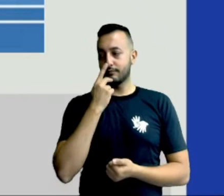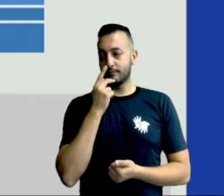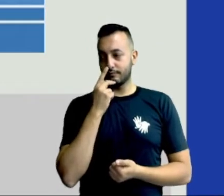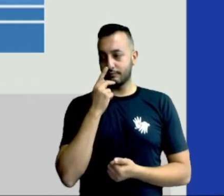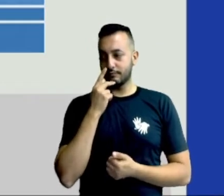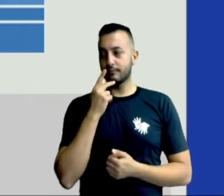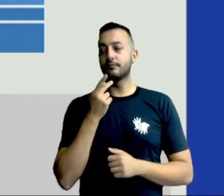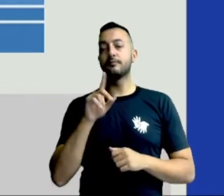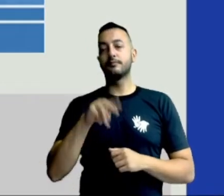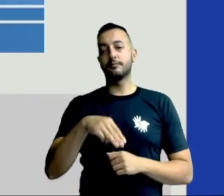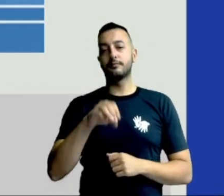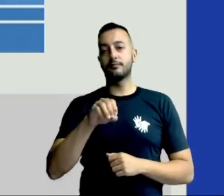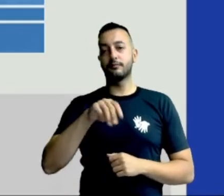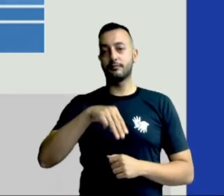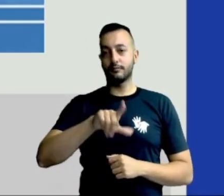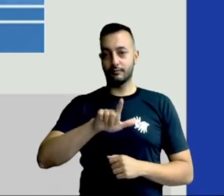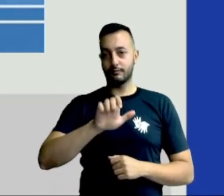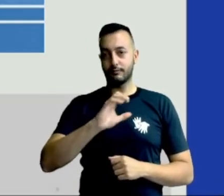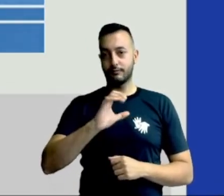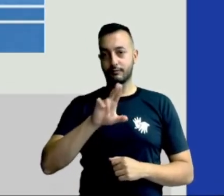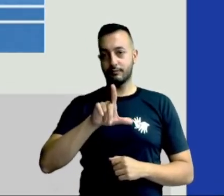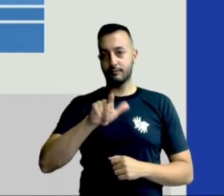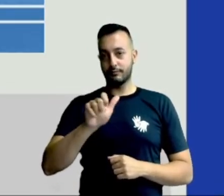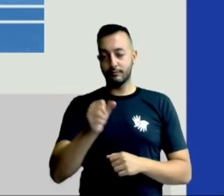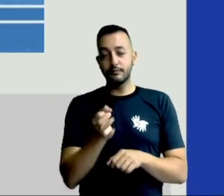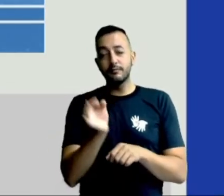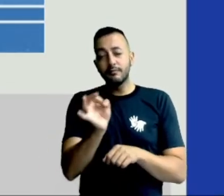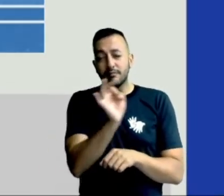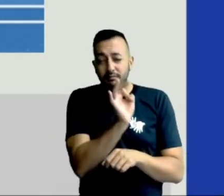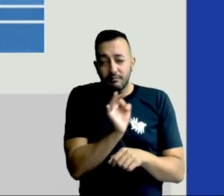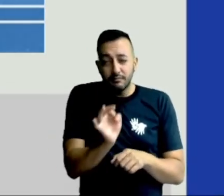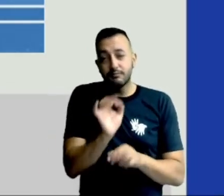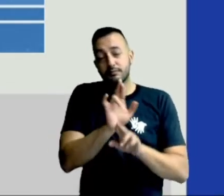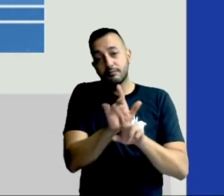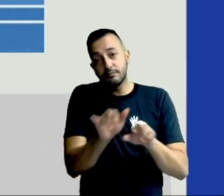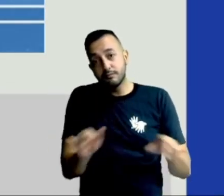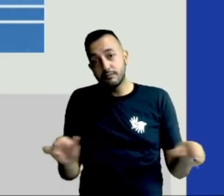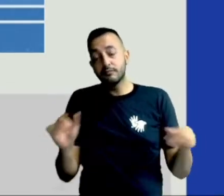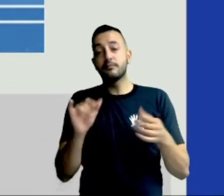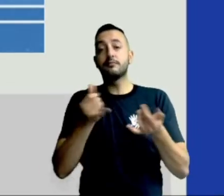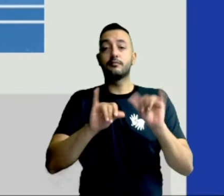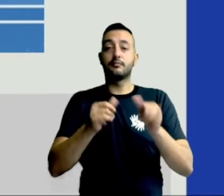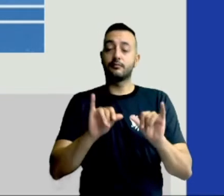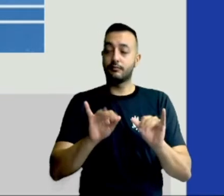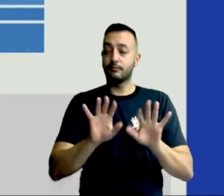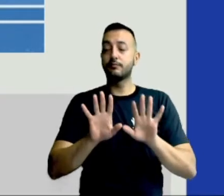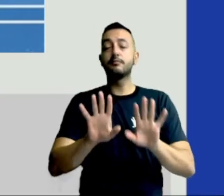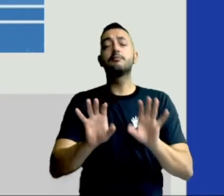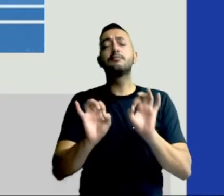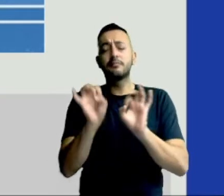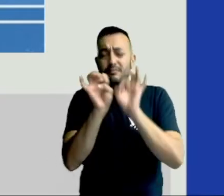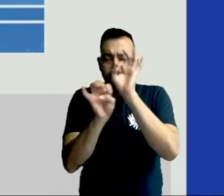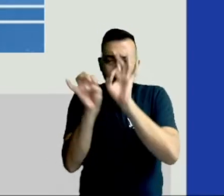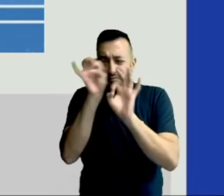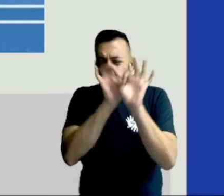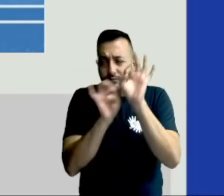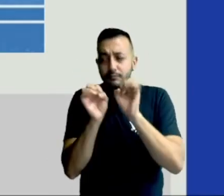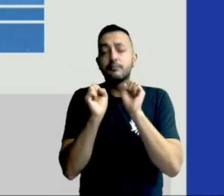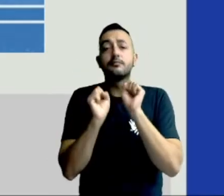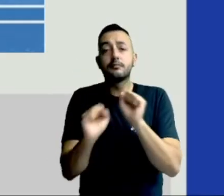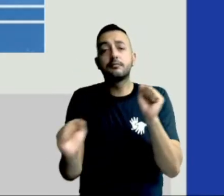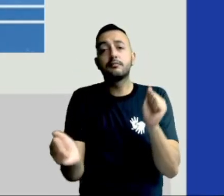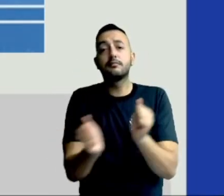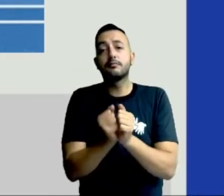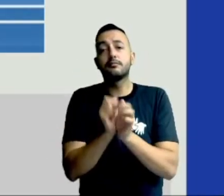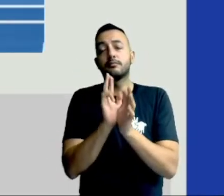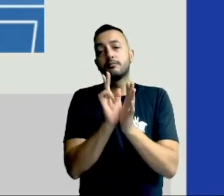sobre moléculas e como elas podem ser formadas de diferentes elementos químicos. Mas estas moléculas podem estar juntas